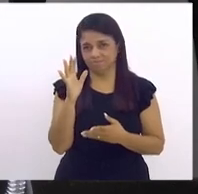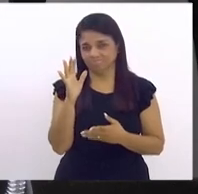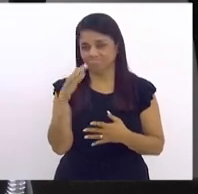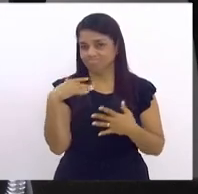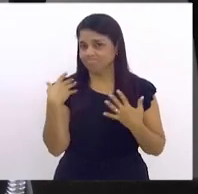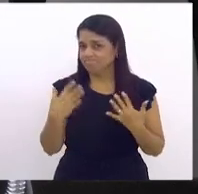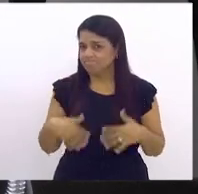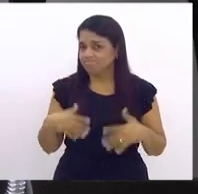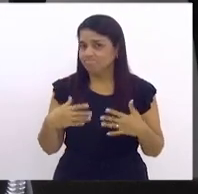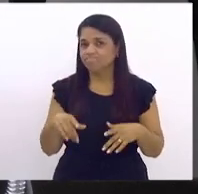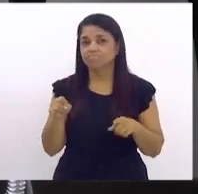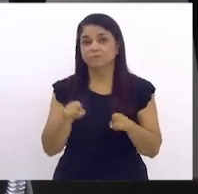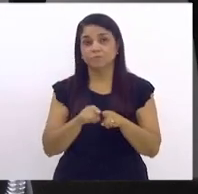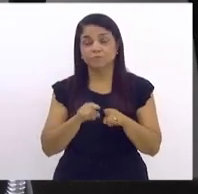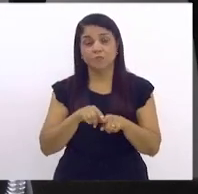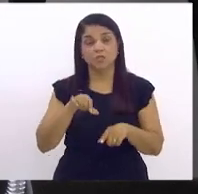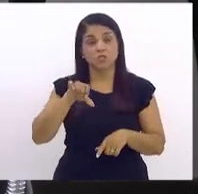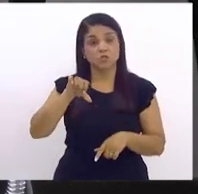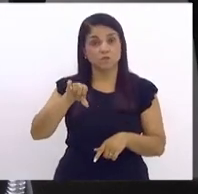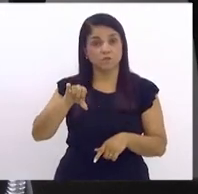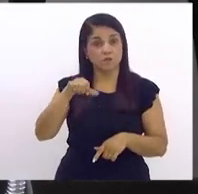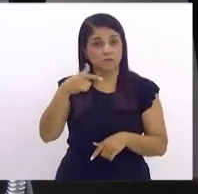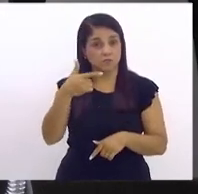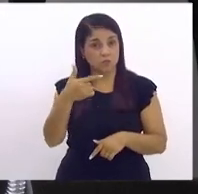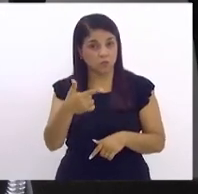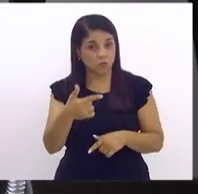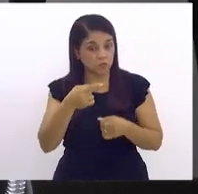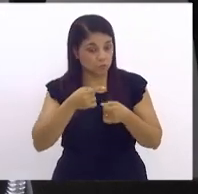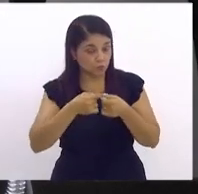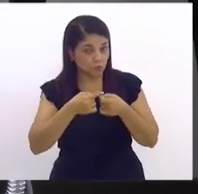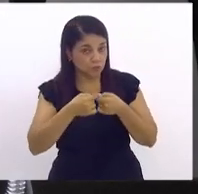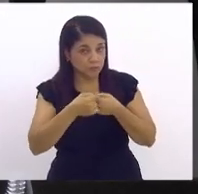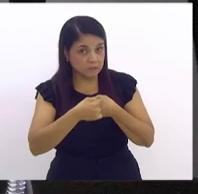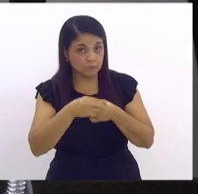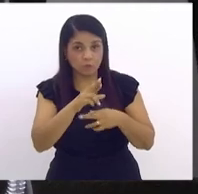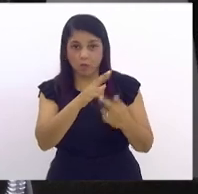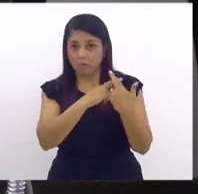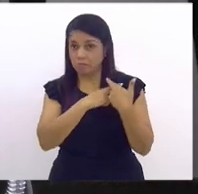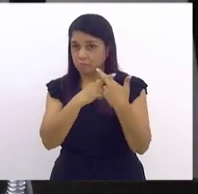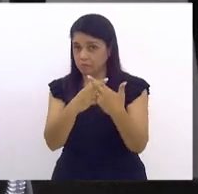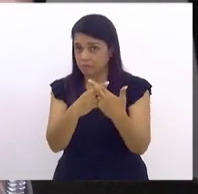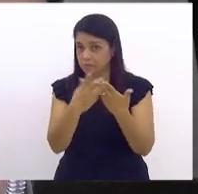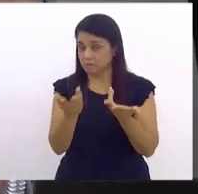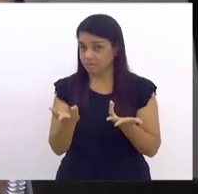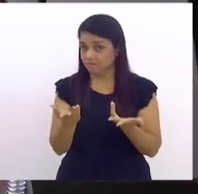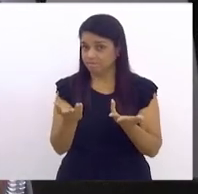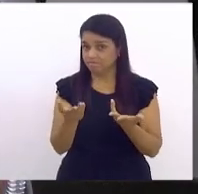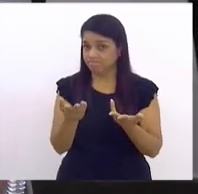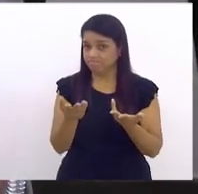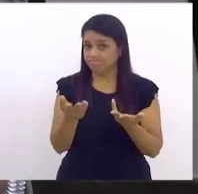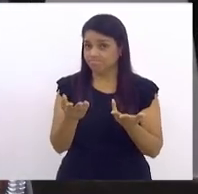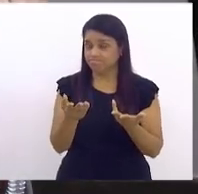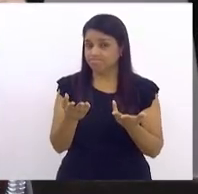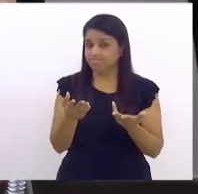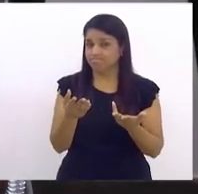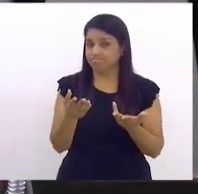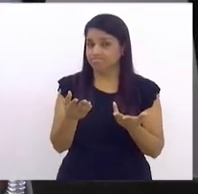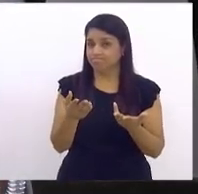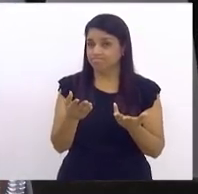de competência dos 92 municípios. Talvez fosse bom também